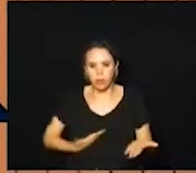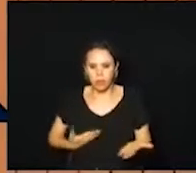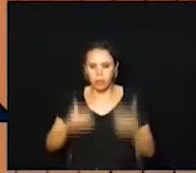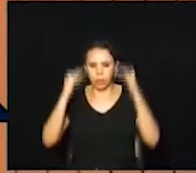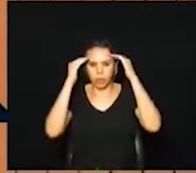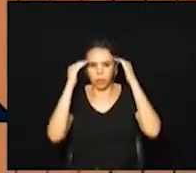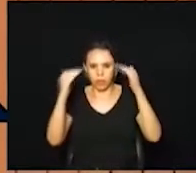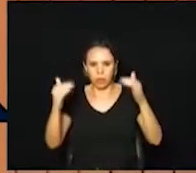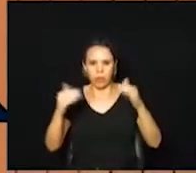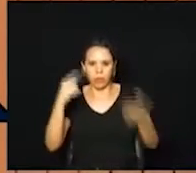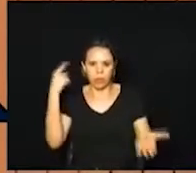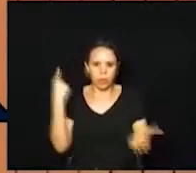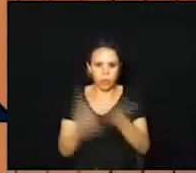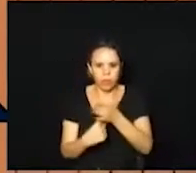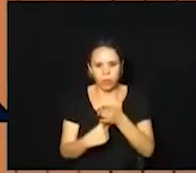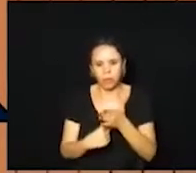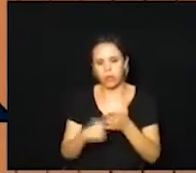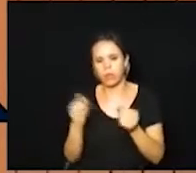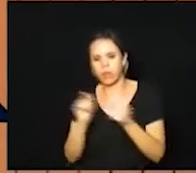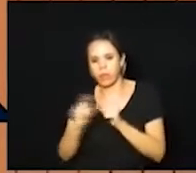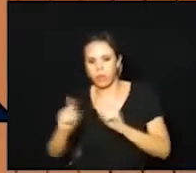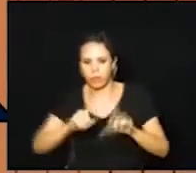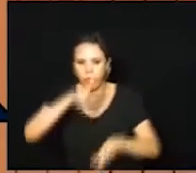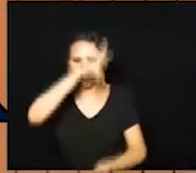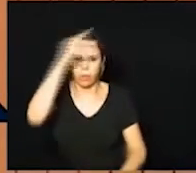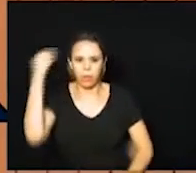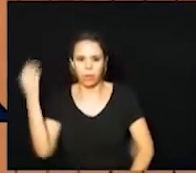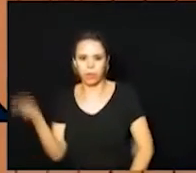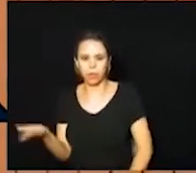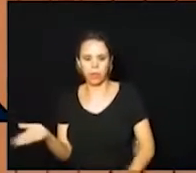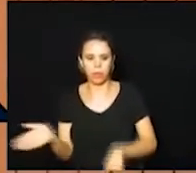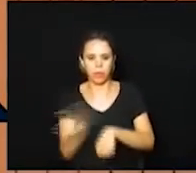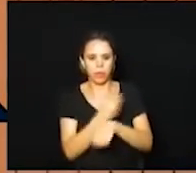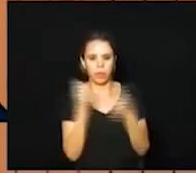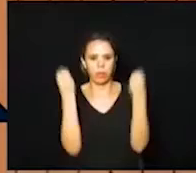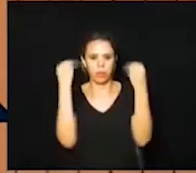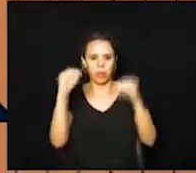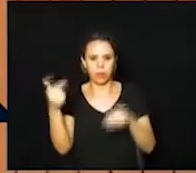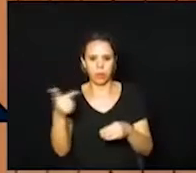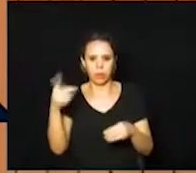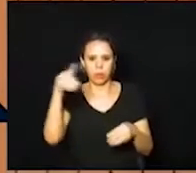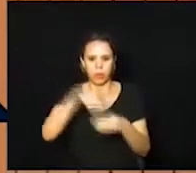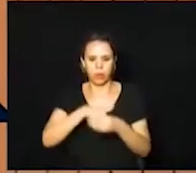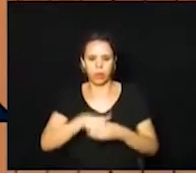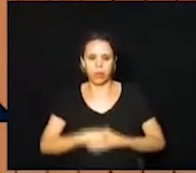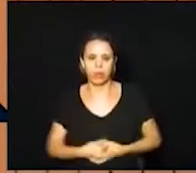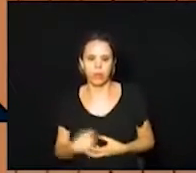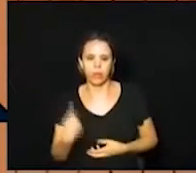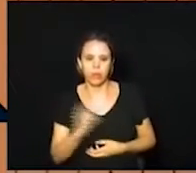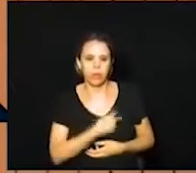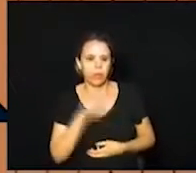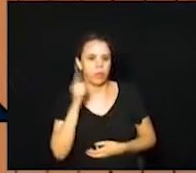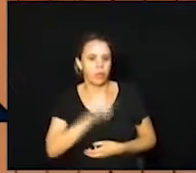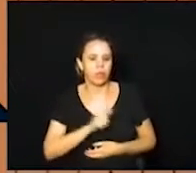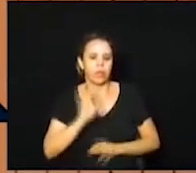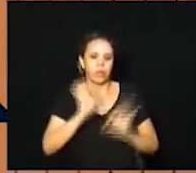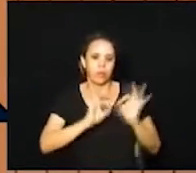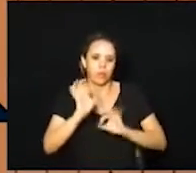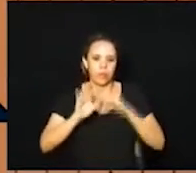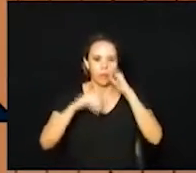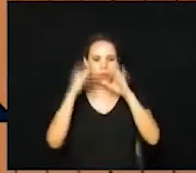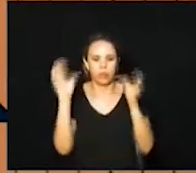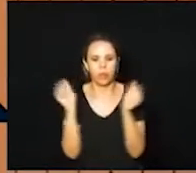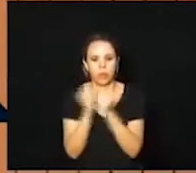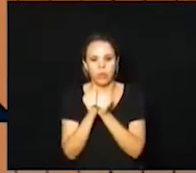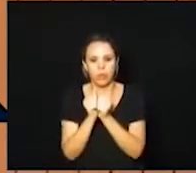ouviram essa ofensa racial, imediatamente eles pararam a sessão. O presidente da Câmara disse que iria separar as imagens para poder